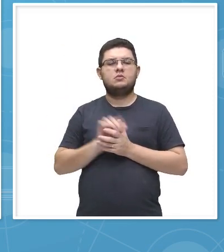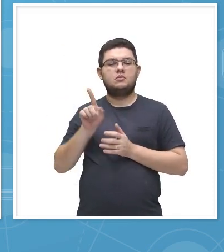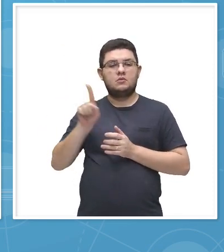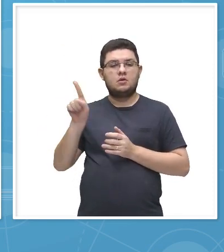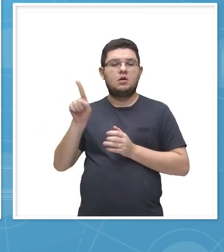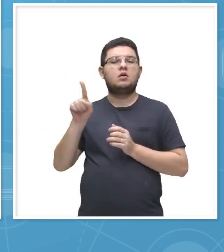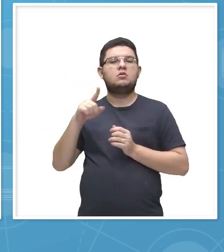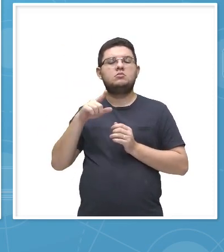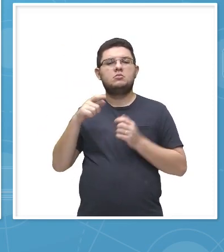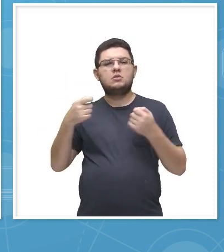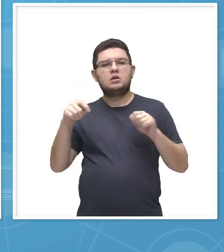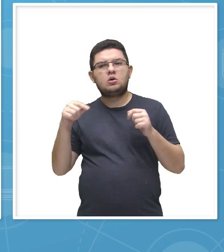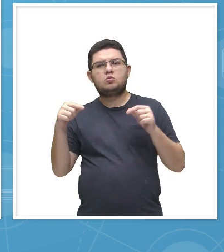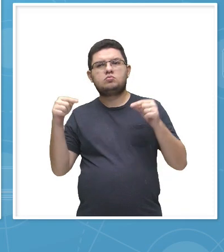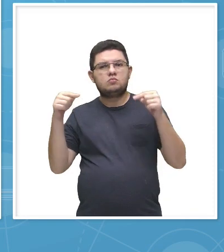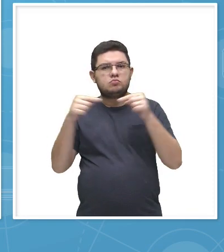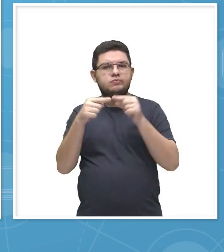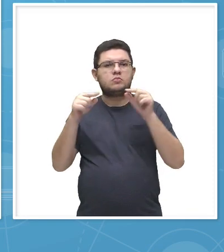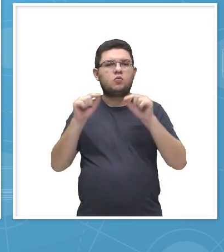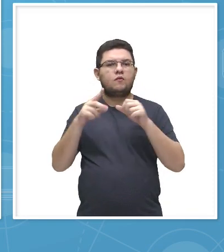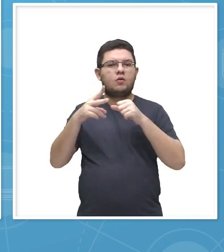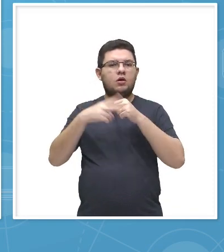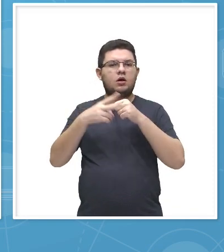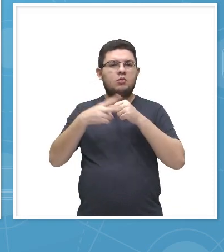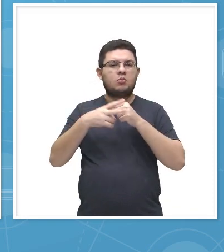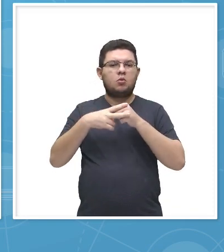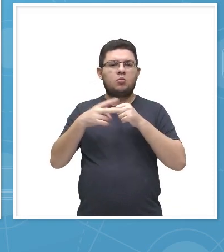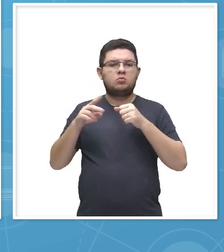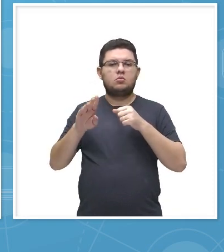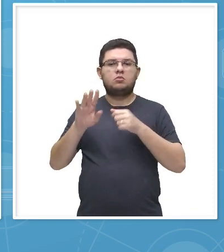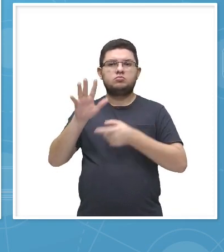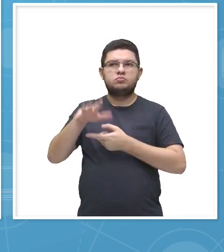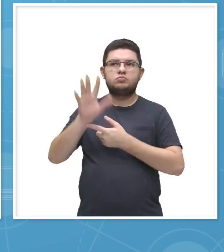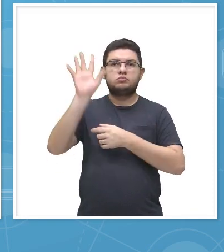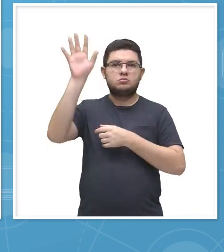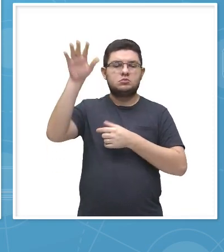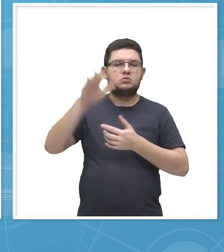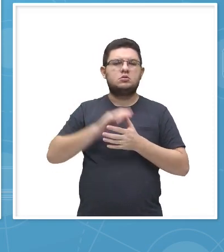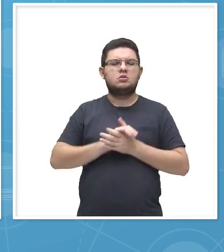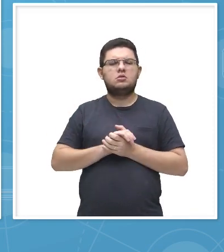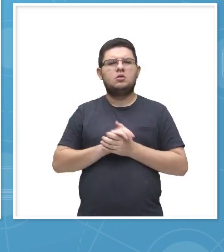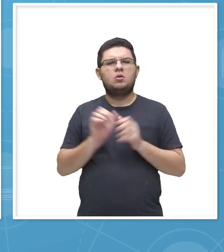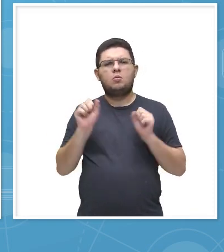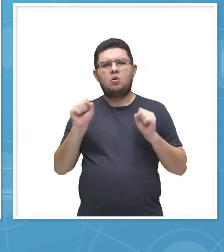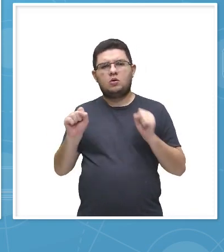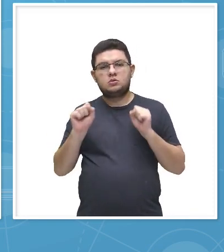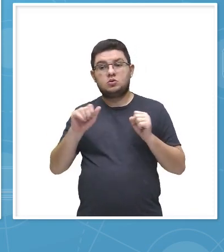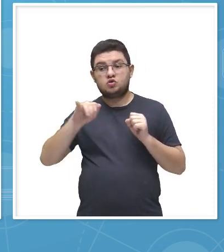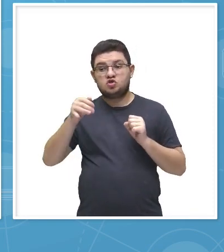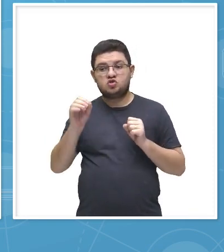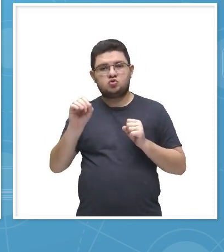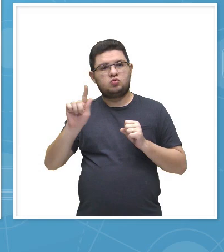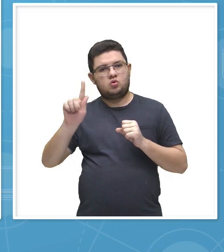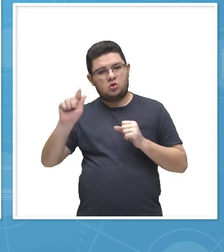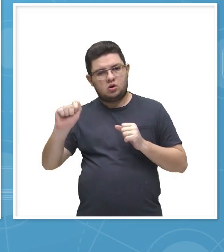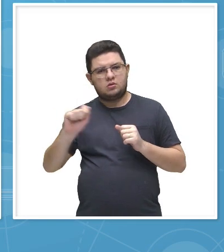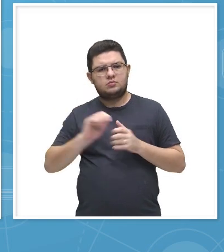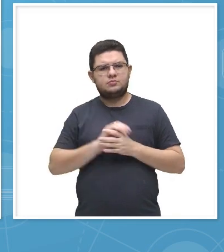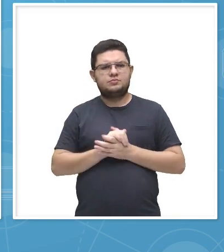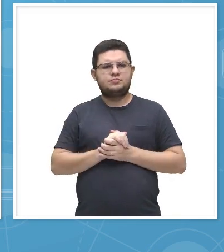baú relacionado a ele provavelmente Maria joga basquete né vamos ver aqui a letra e slippy's